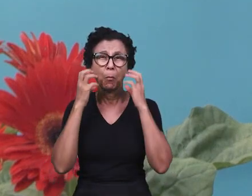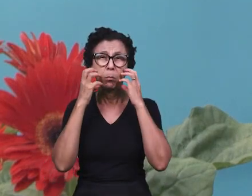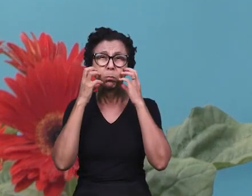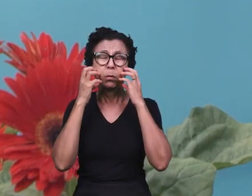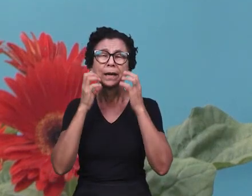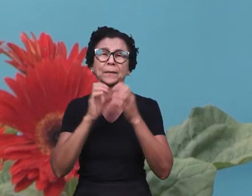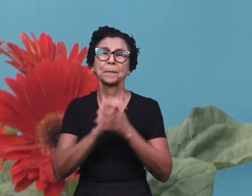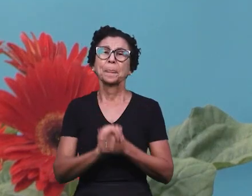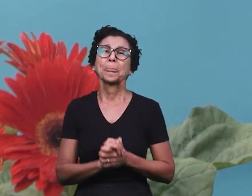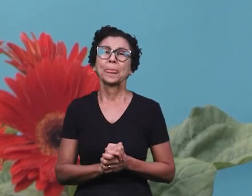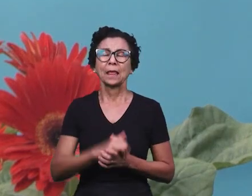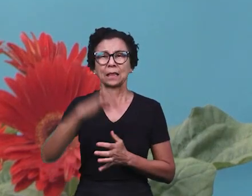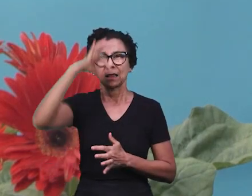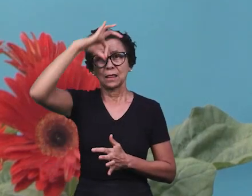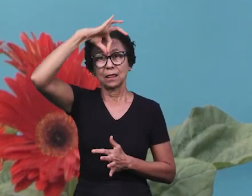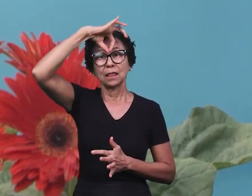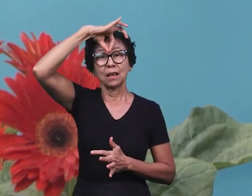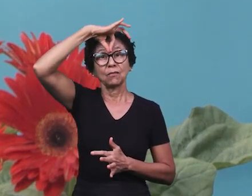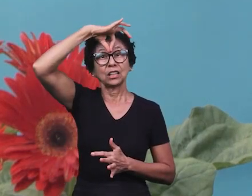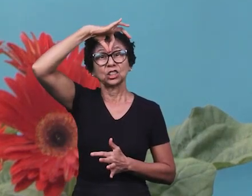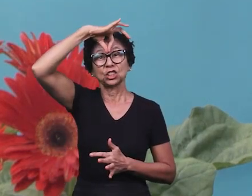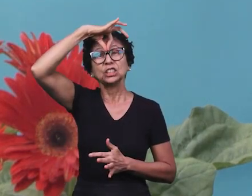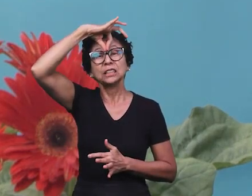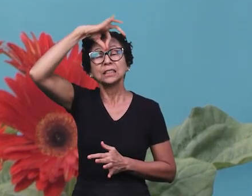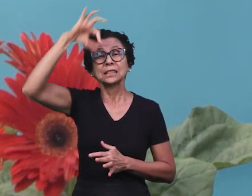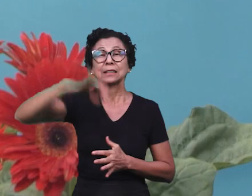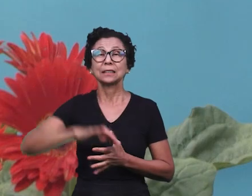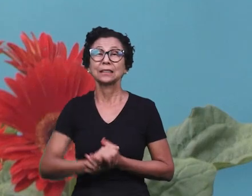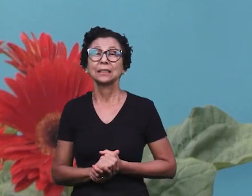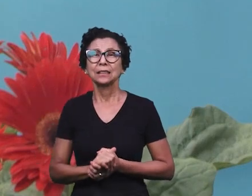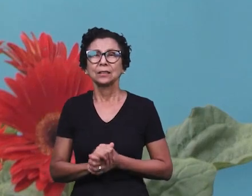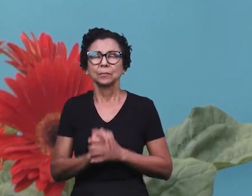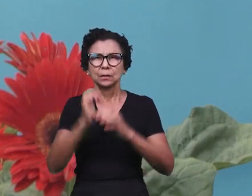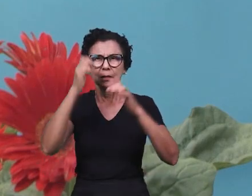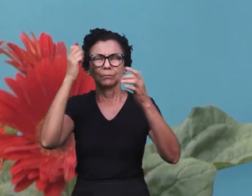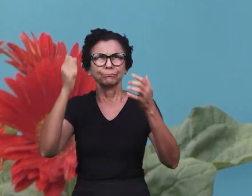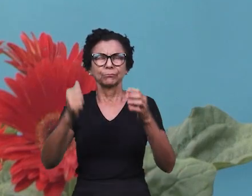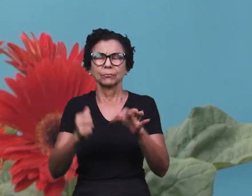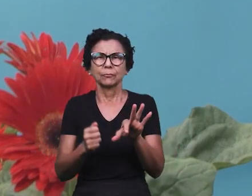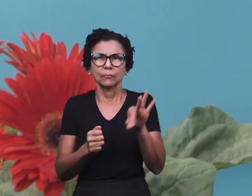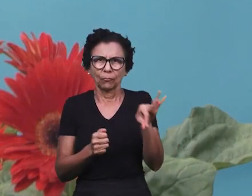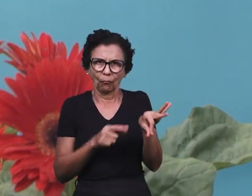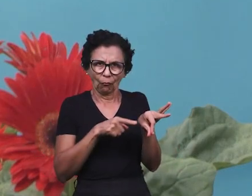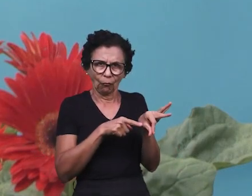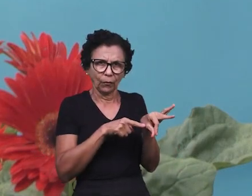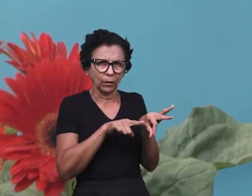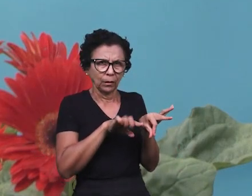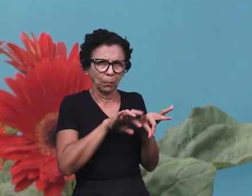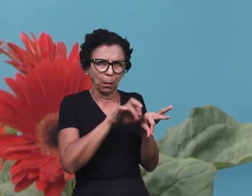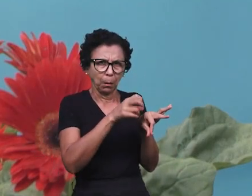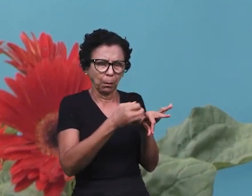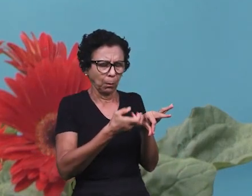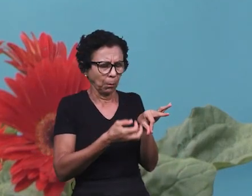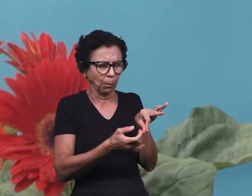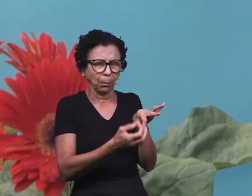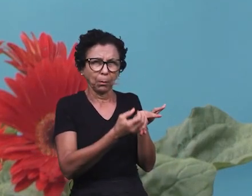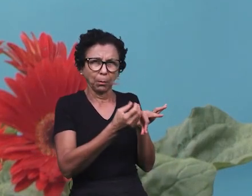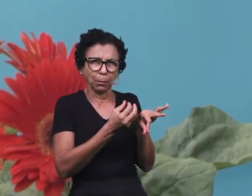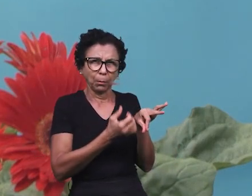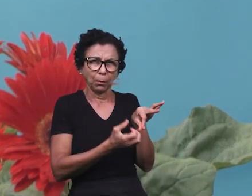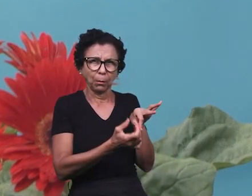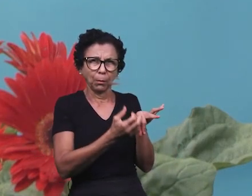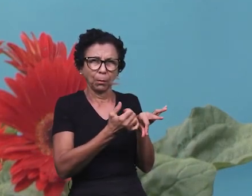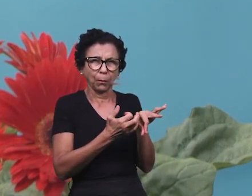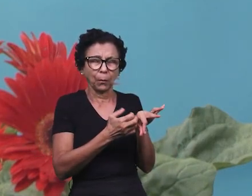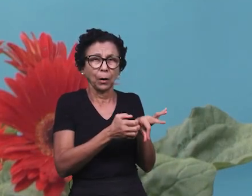vagina, eles se alimentam dessa glicose, então começa a proliferar, não é, a Candida albicans ali naquele ambiente.